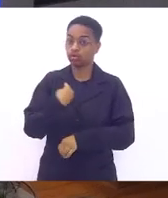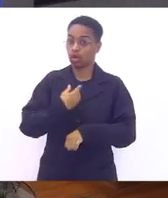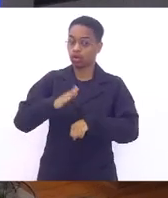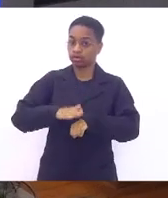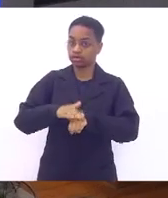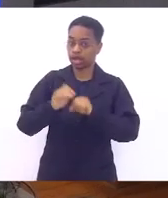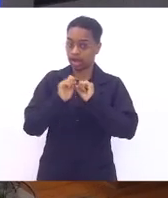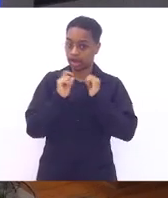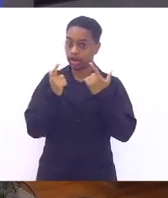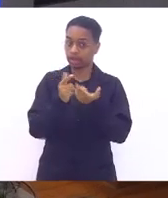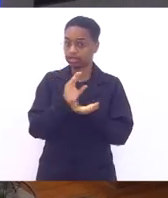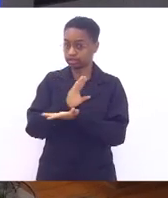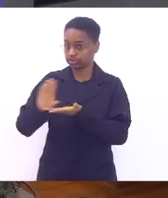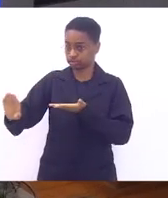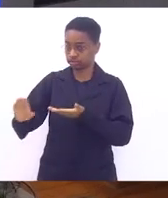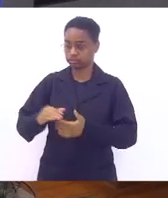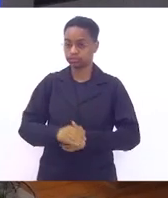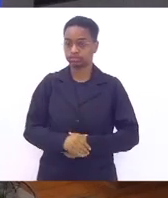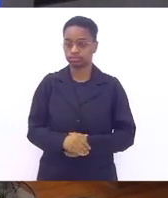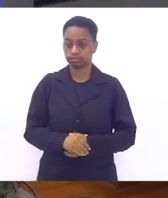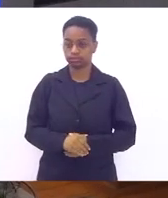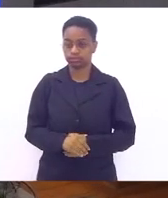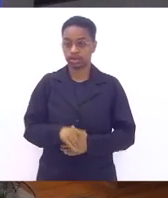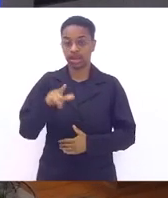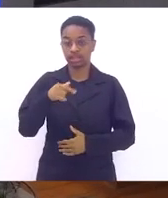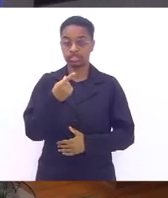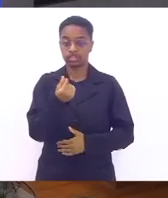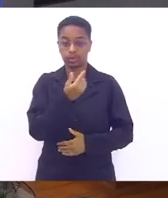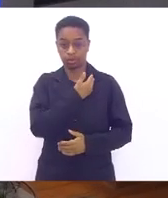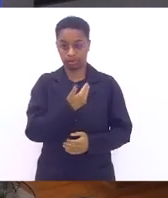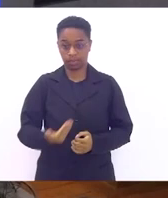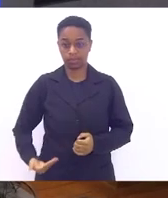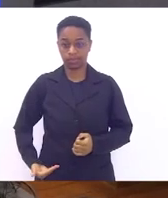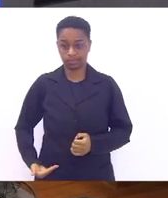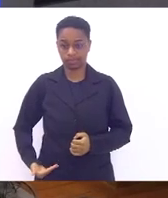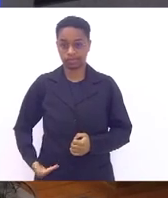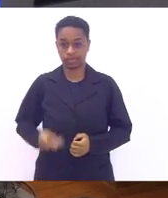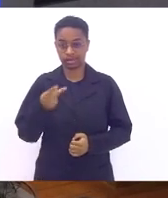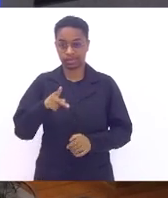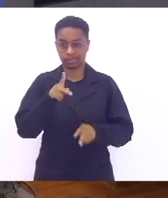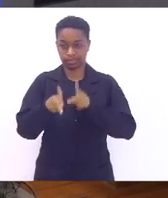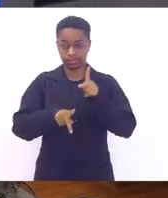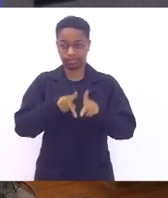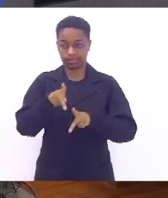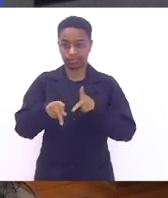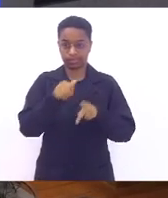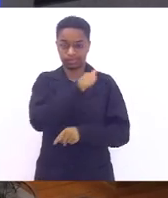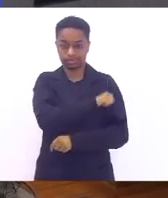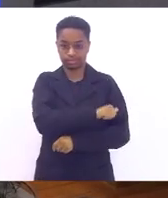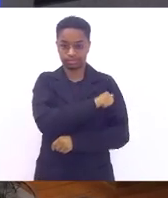casa. O recurso é público dos cidadãos fluminenses e cariocas. Sim.